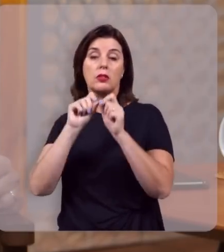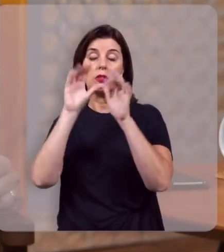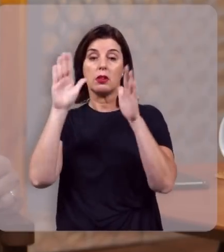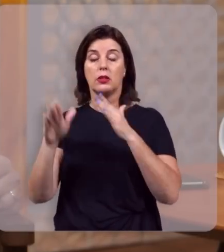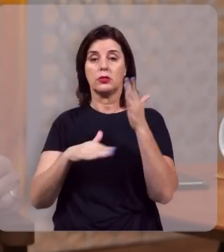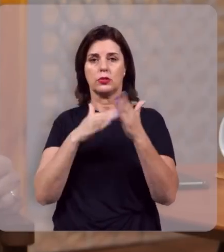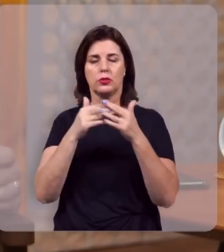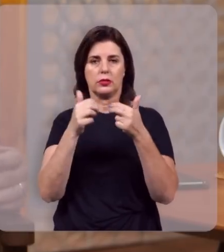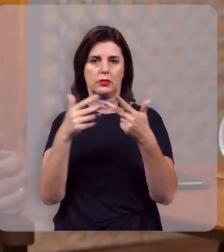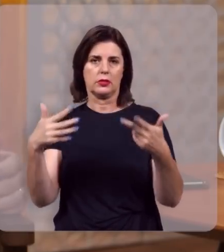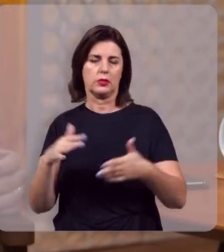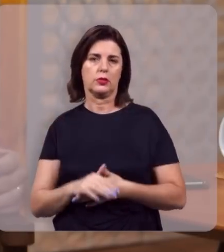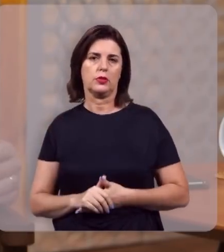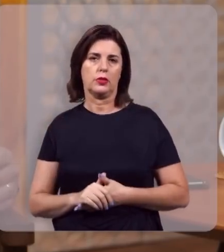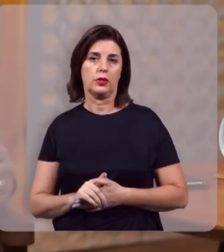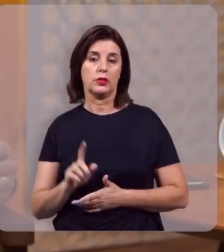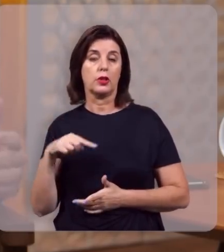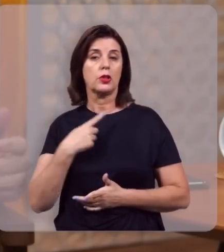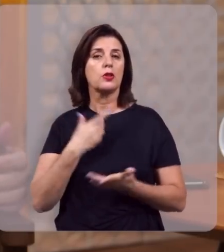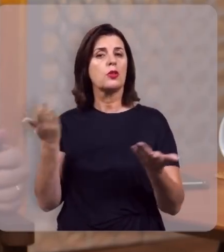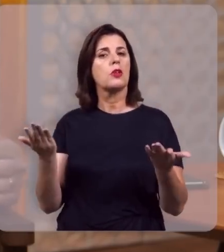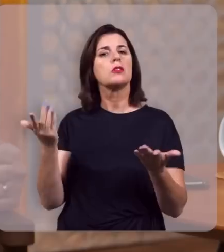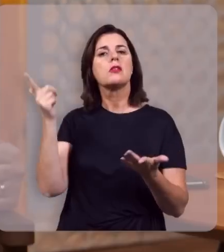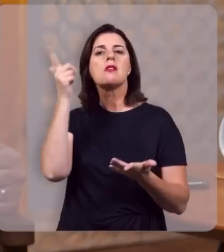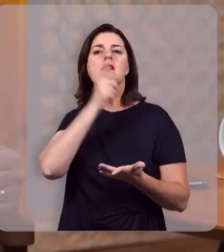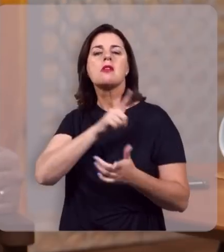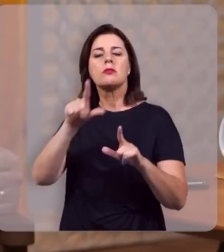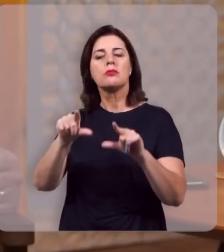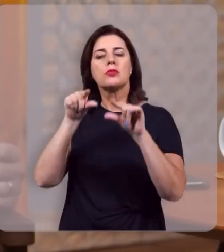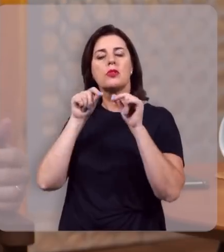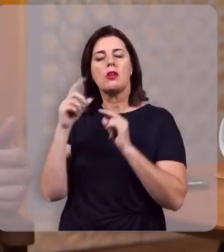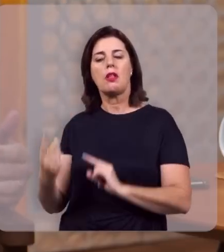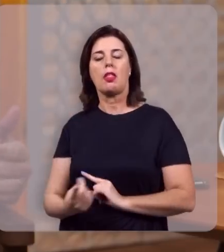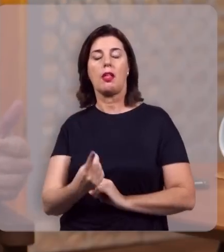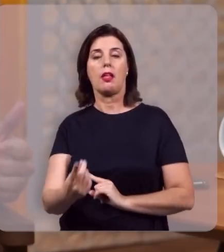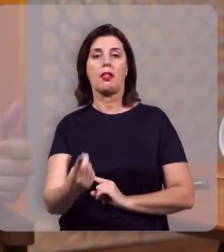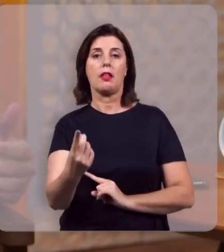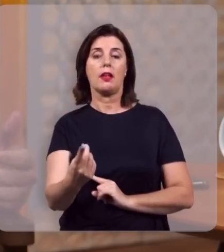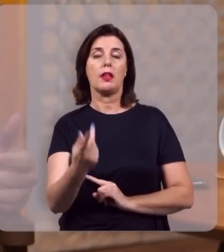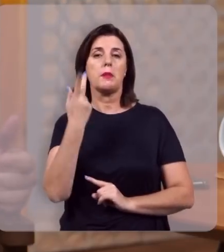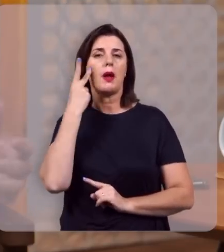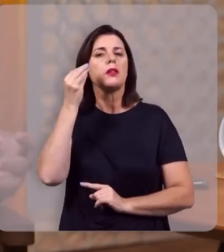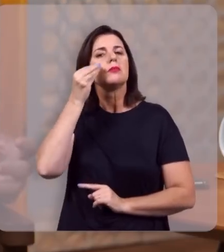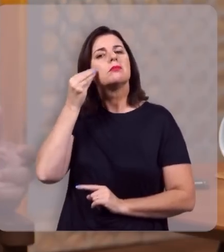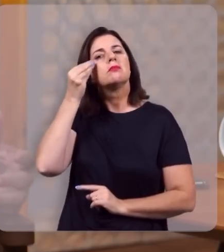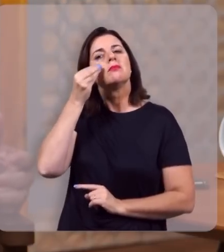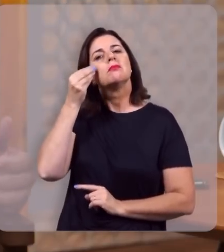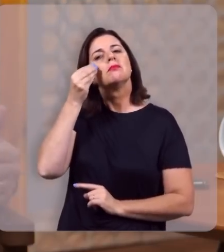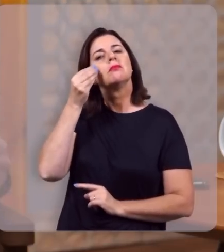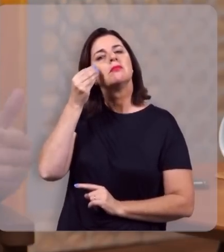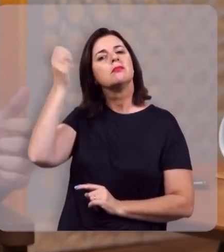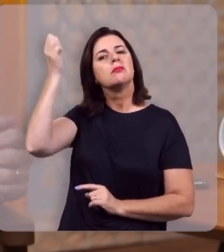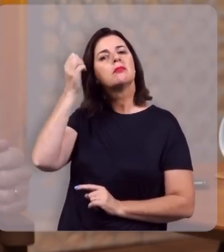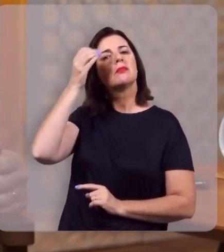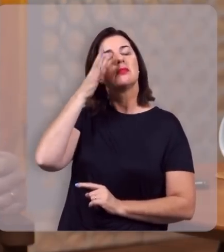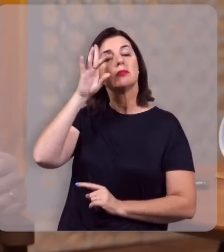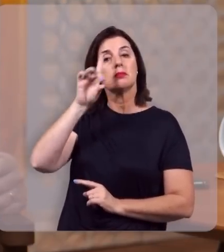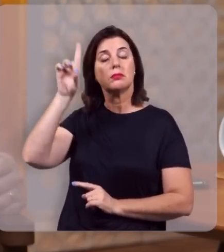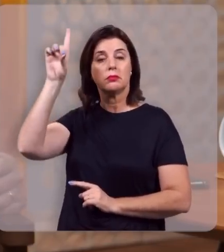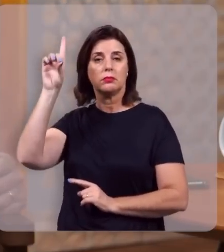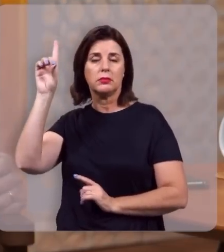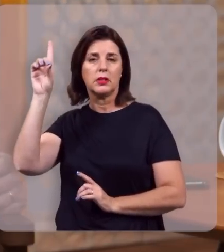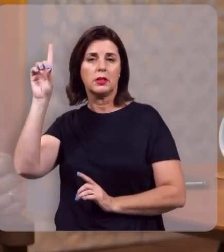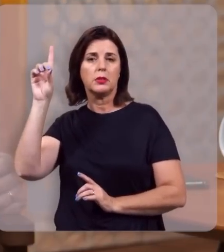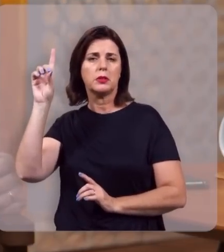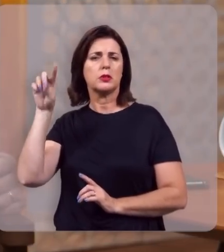de todas as coisas. Como fomos eleitos desde a eternidade para poder experimentar a graça de Deus, apesar